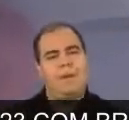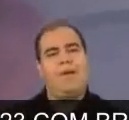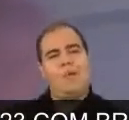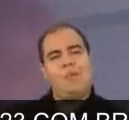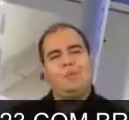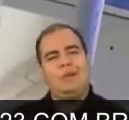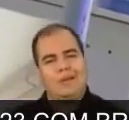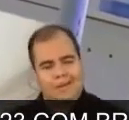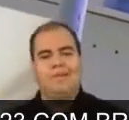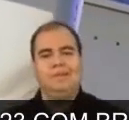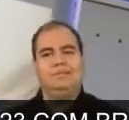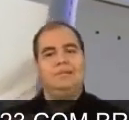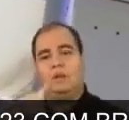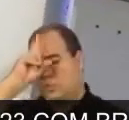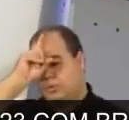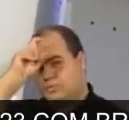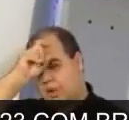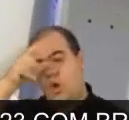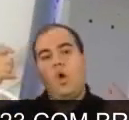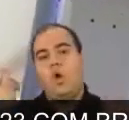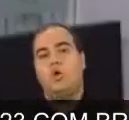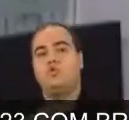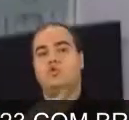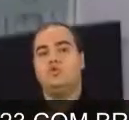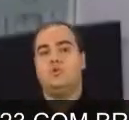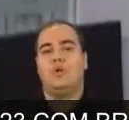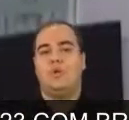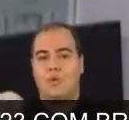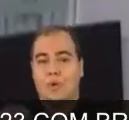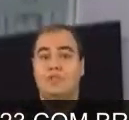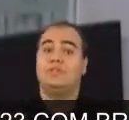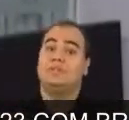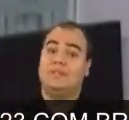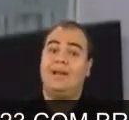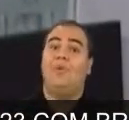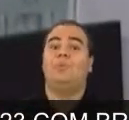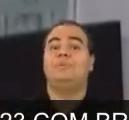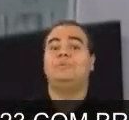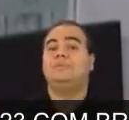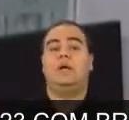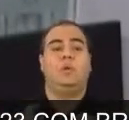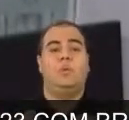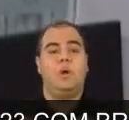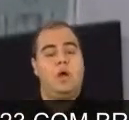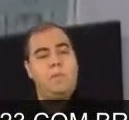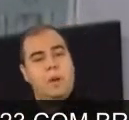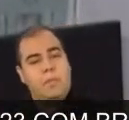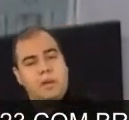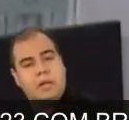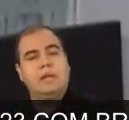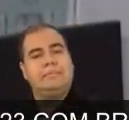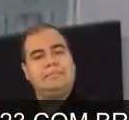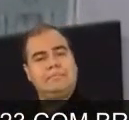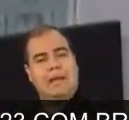Neonatal deste hospital na zona norte da cidade a mulher interessada em doar deve estar amamentando e ter leite